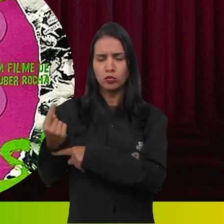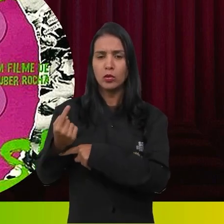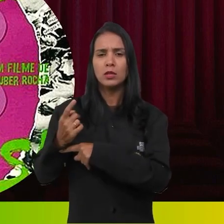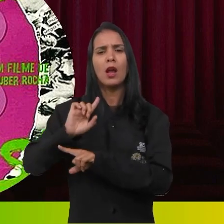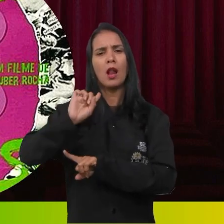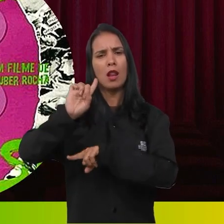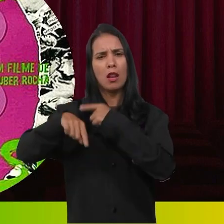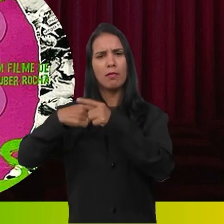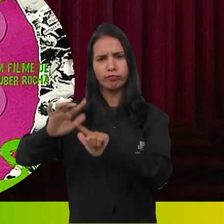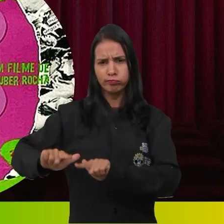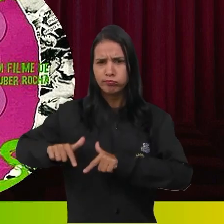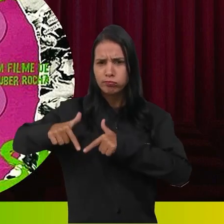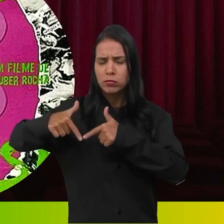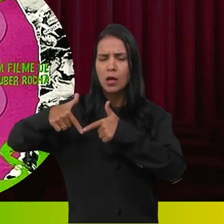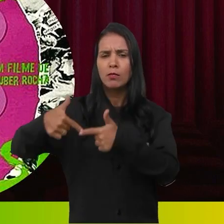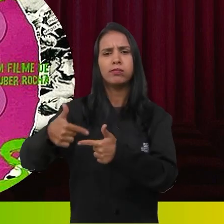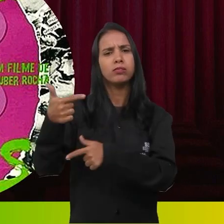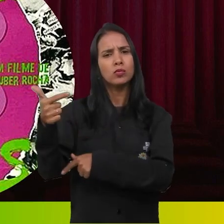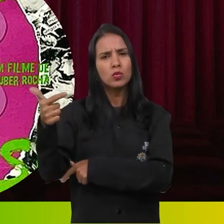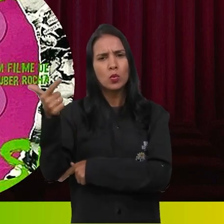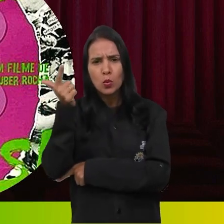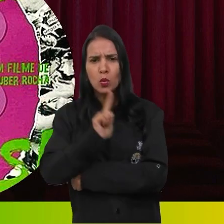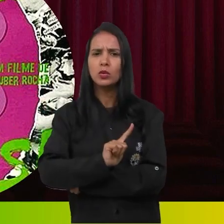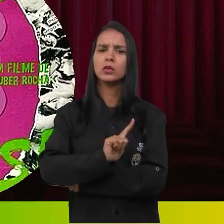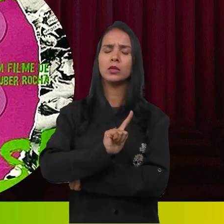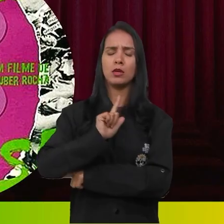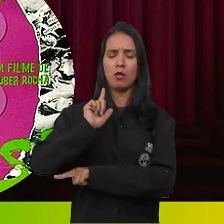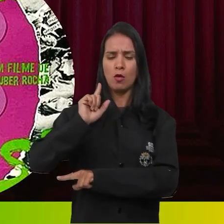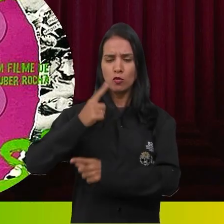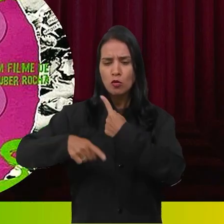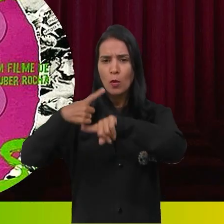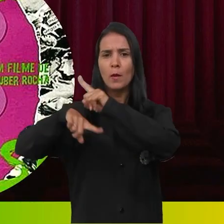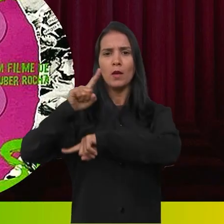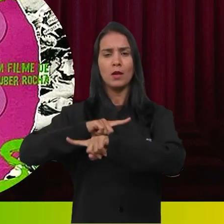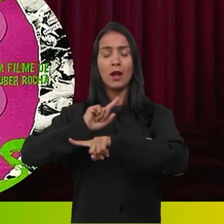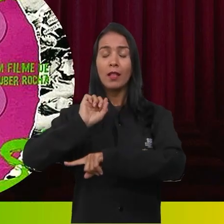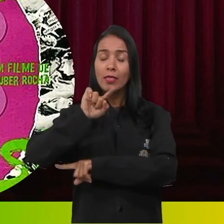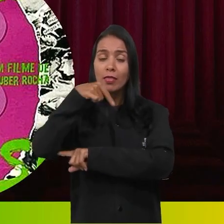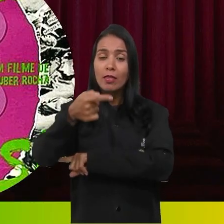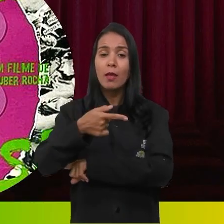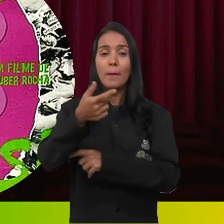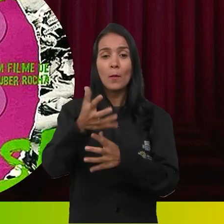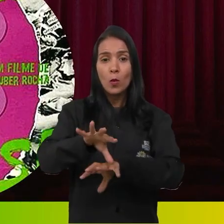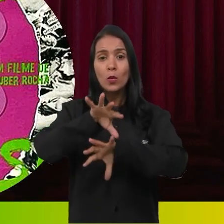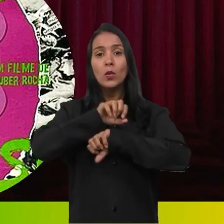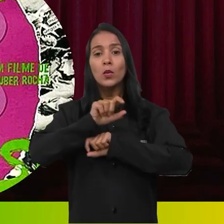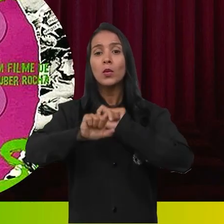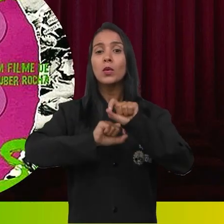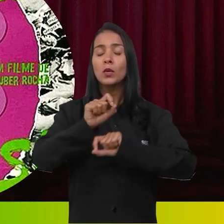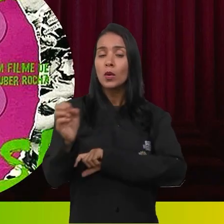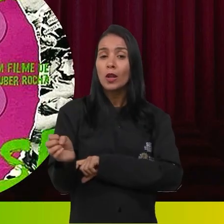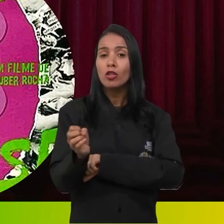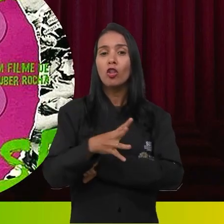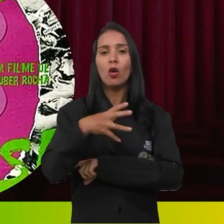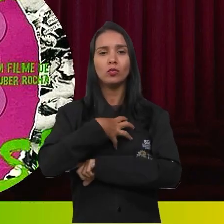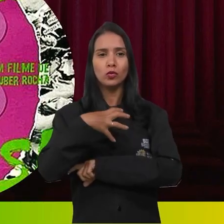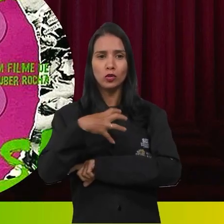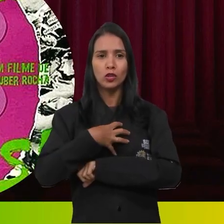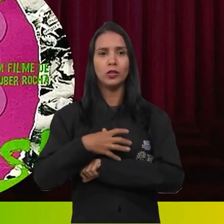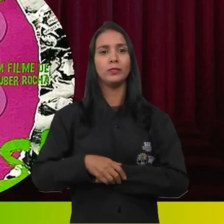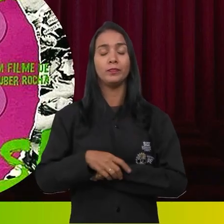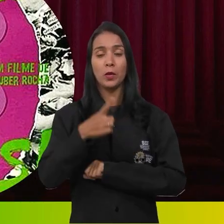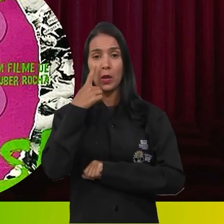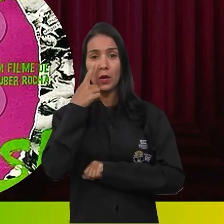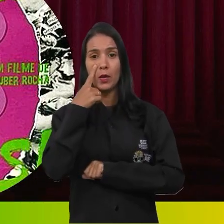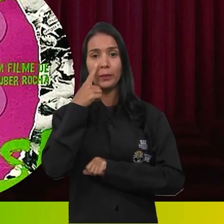formas de se expressar. Aí eu estou mostrando para você algumas obras do cinema novo, como Deus e o Diabo na Terra do Sol,